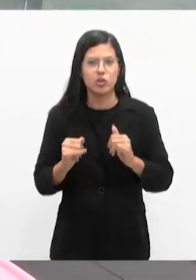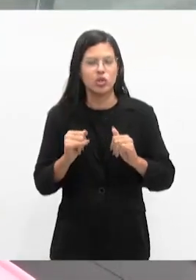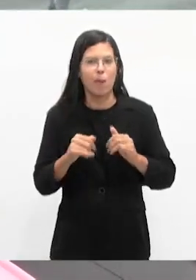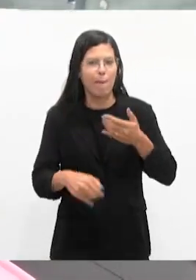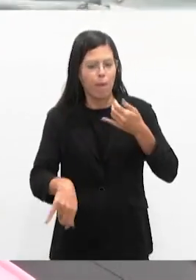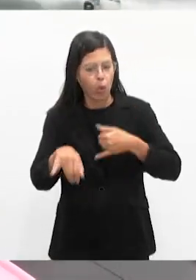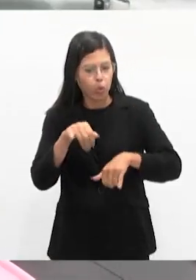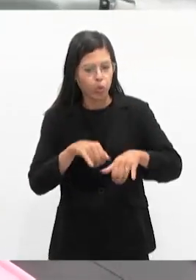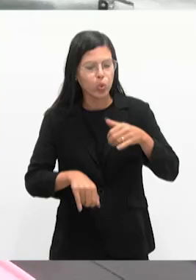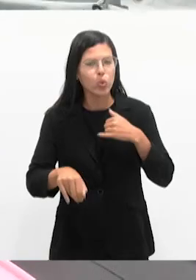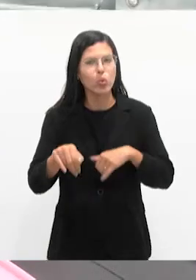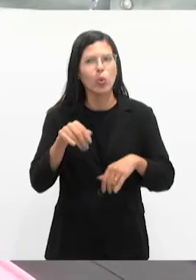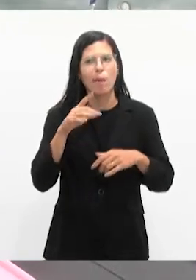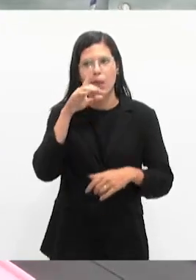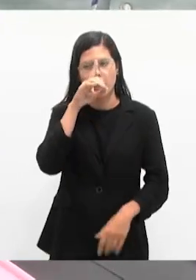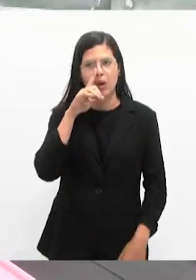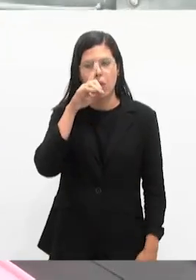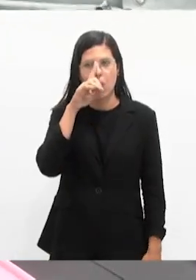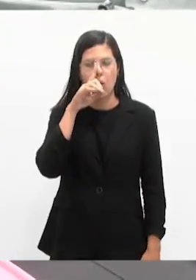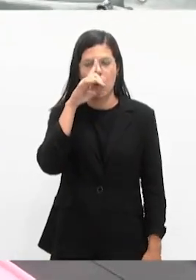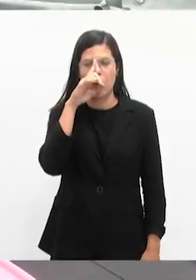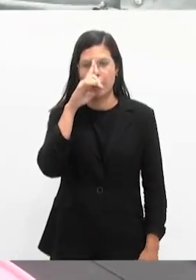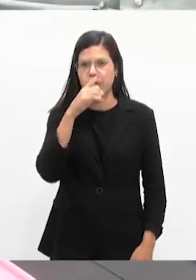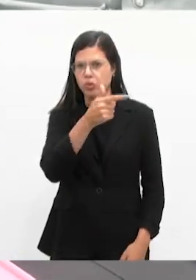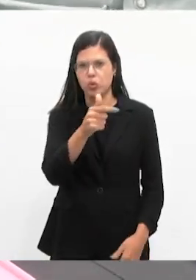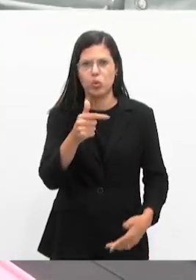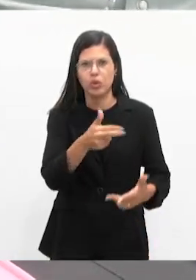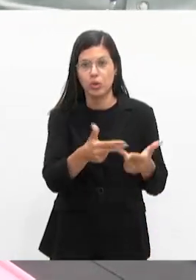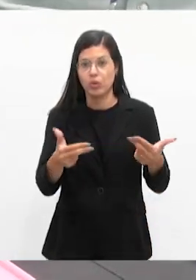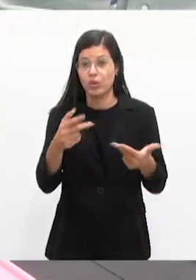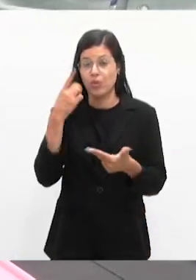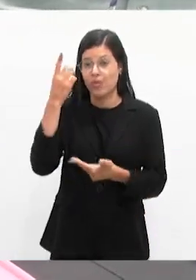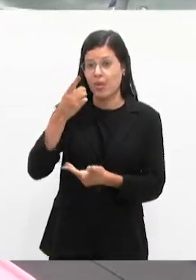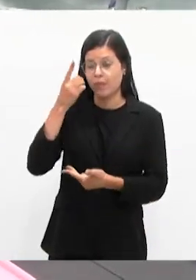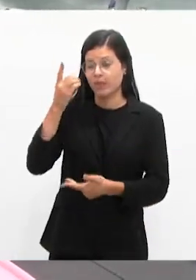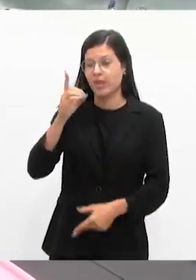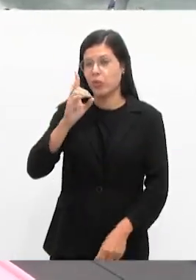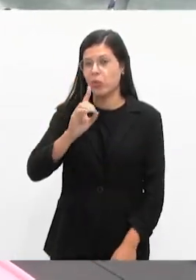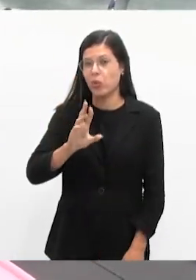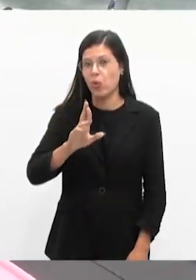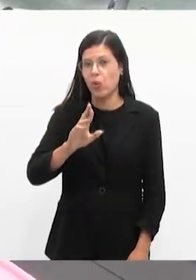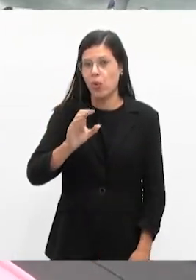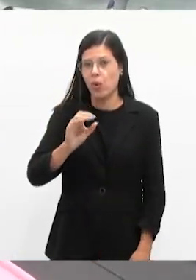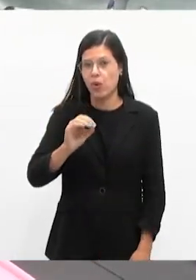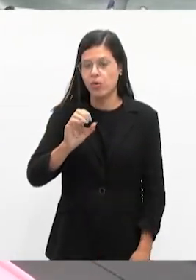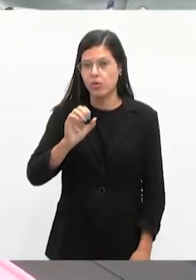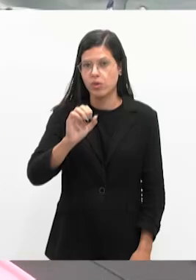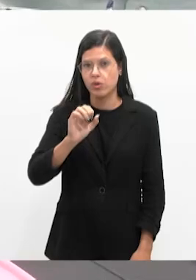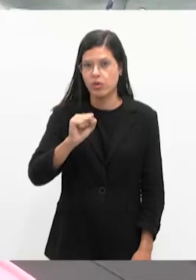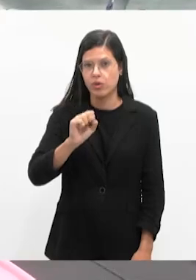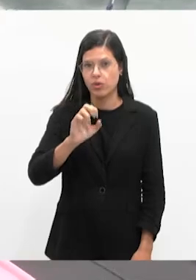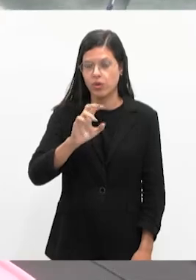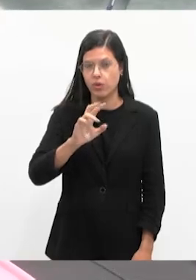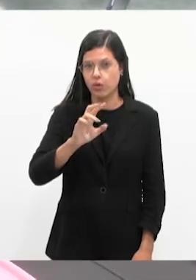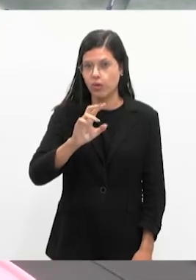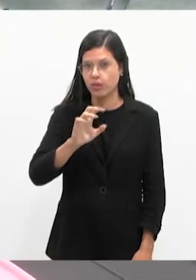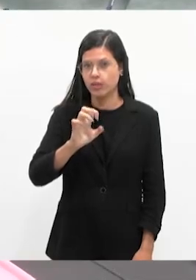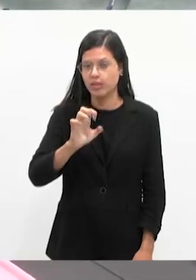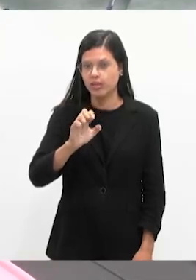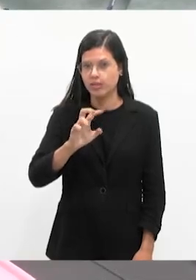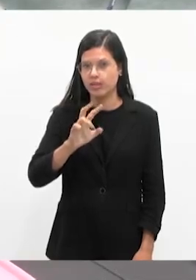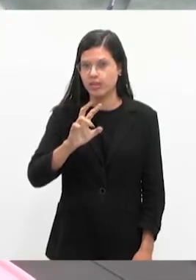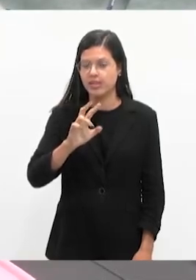aquele das garrafas com tampinha, qualquer coisa, o deputado Rosenberg fala, isso é um absurdo, vai prejudicar a indústria, como é que a gente